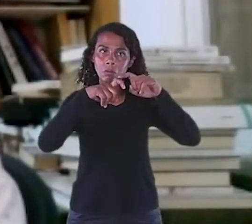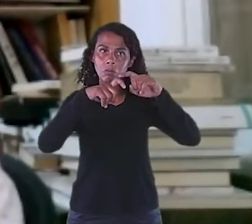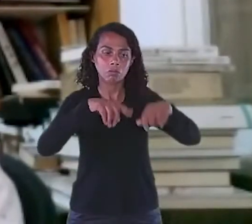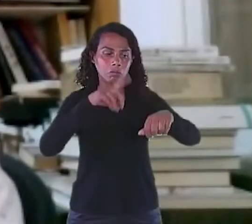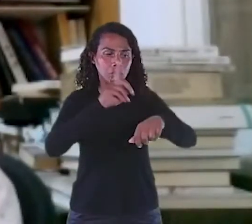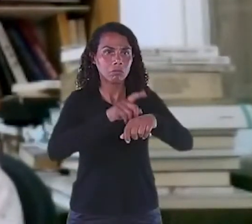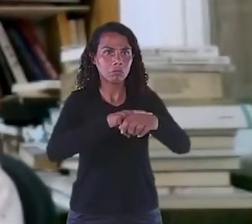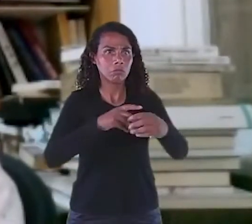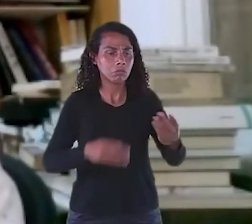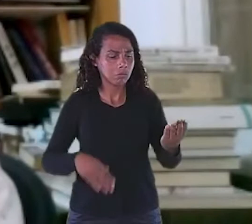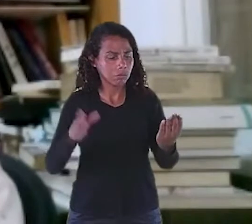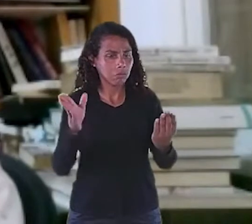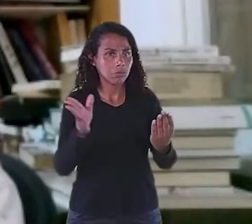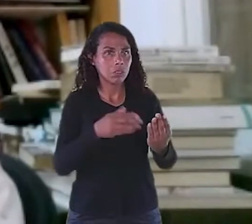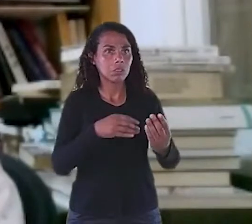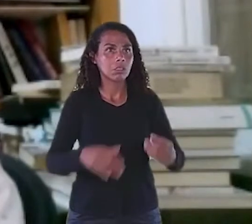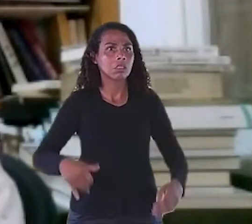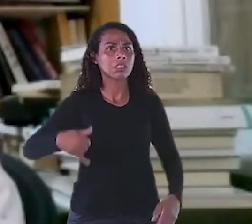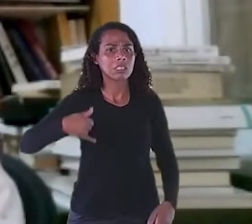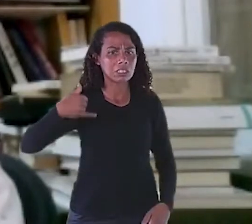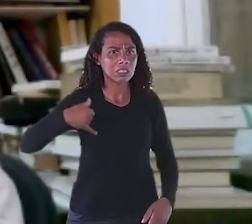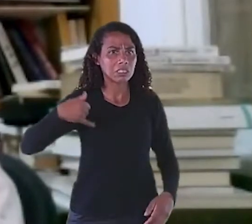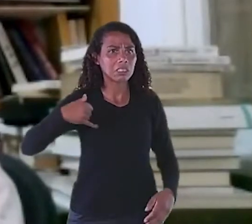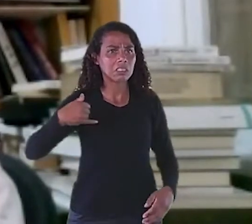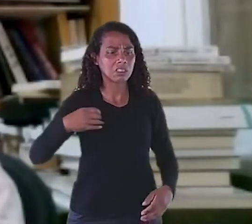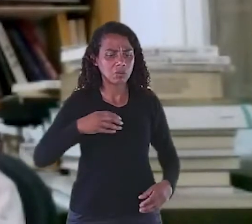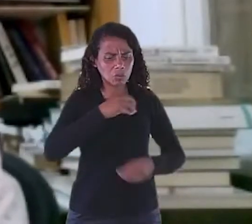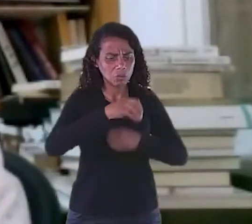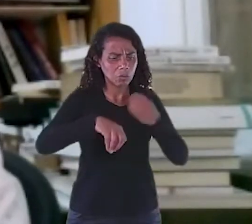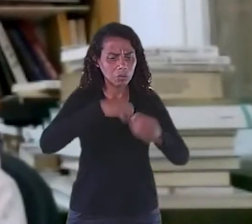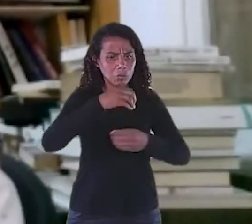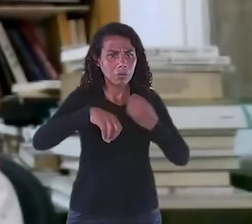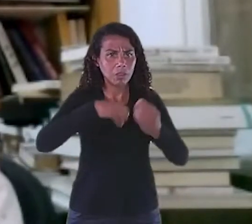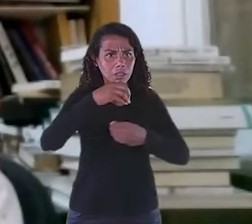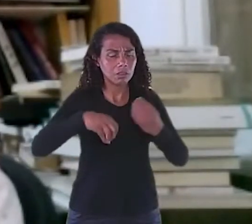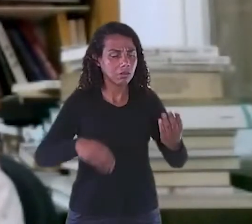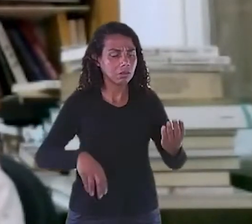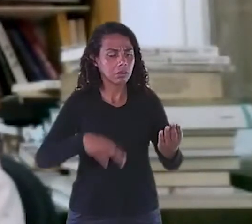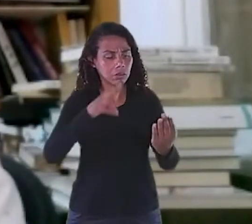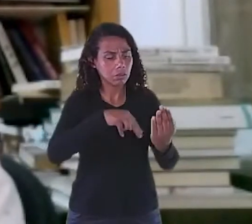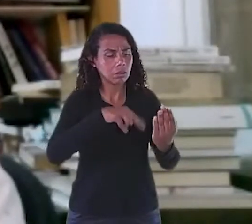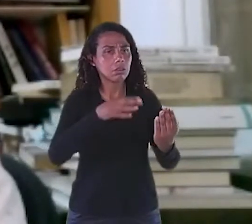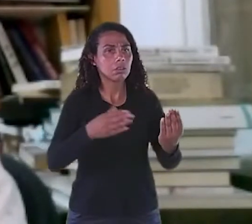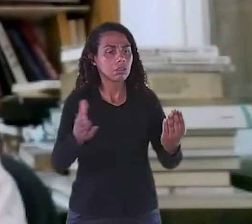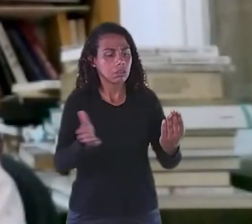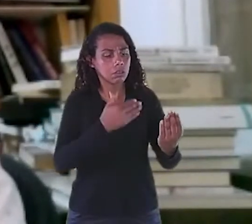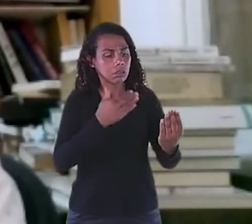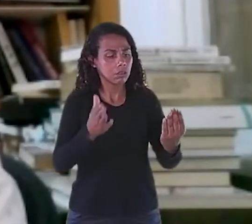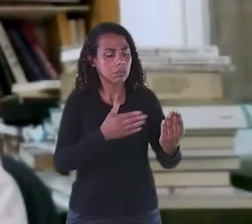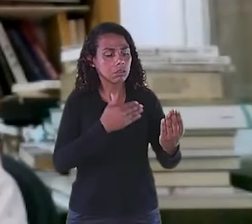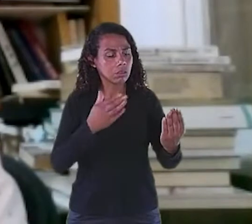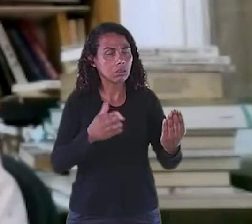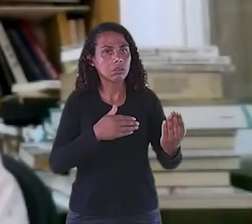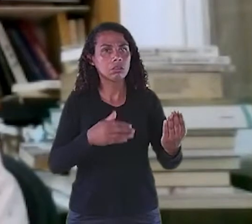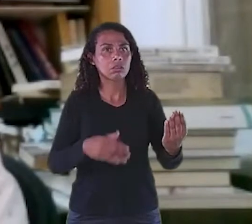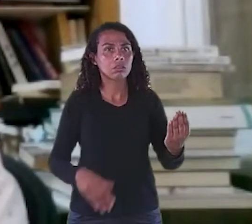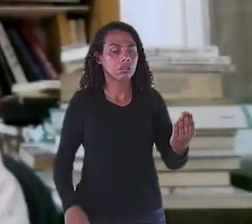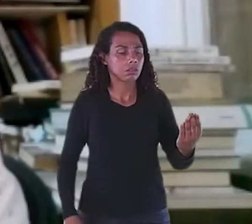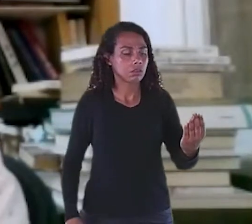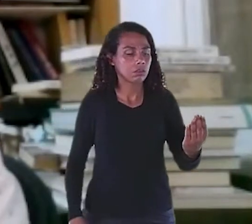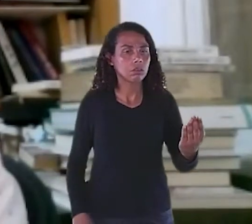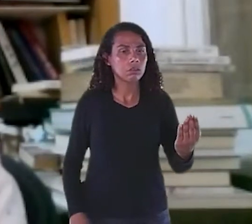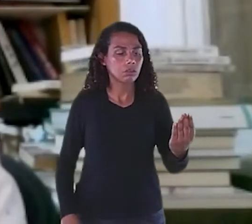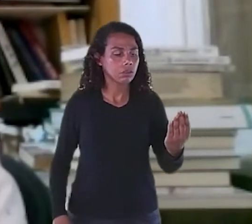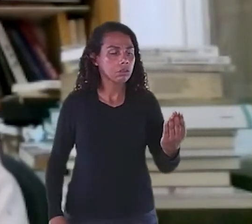né? Eu passei por cima da idade e fui direto no sexo, que me decepcionei muitíssimo, né? Mas, enfim, e